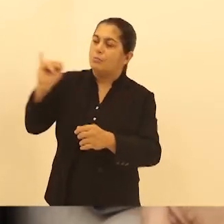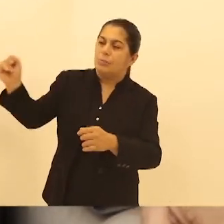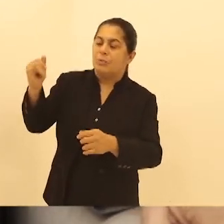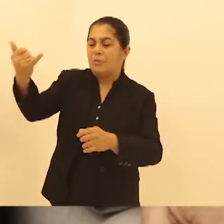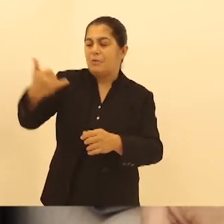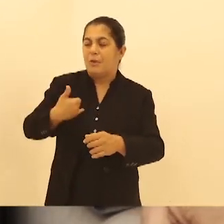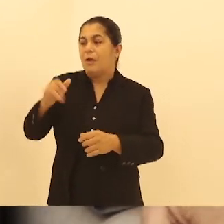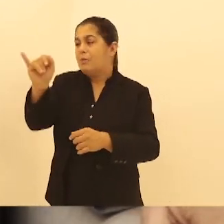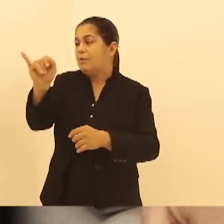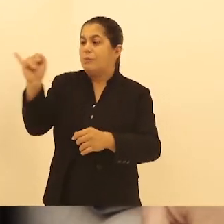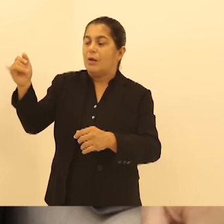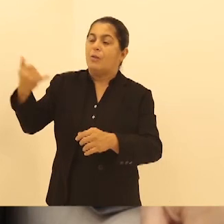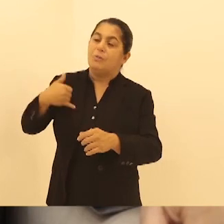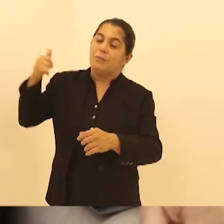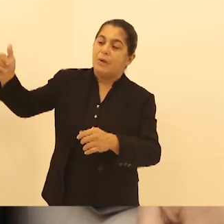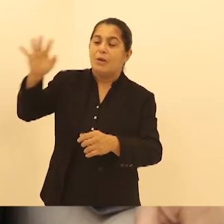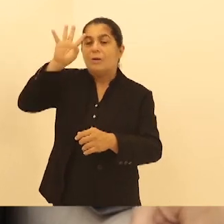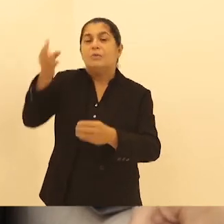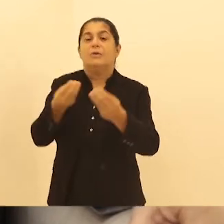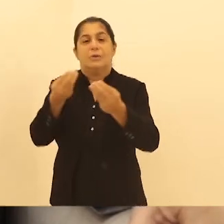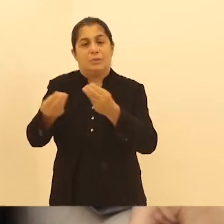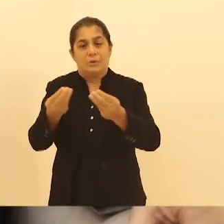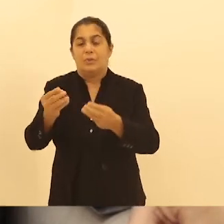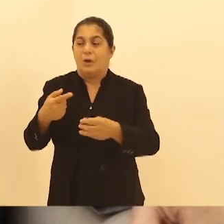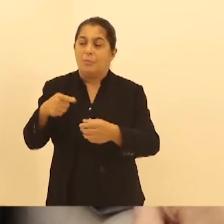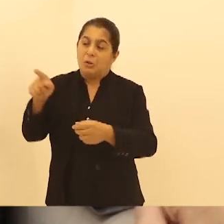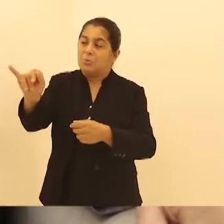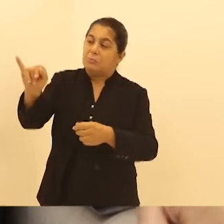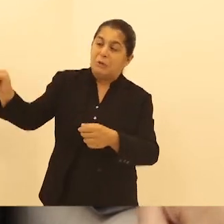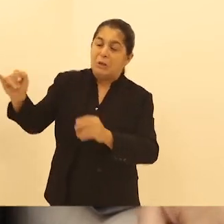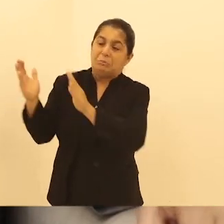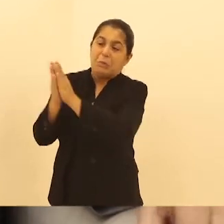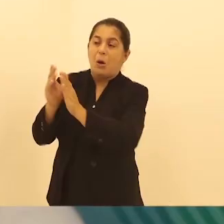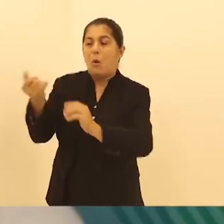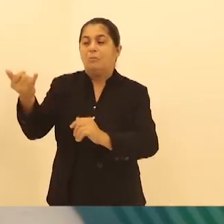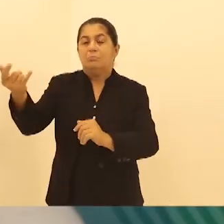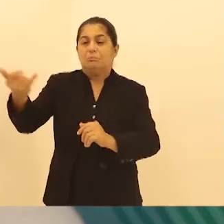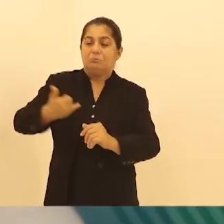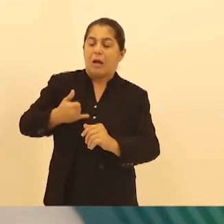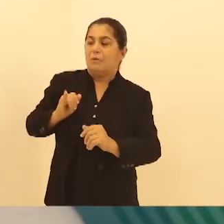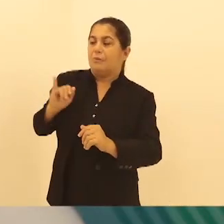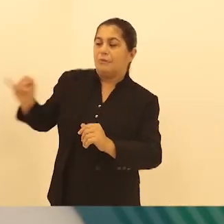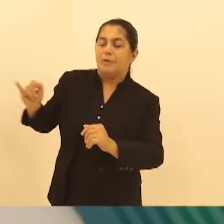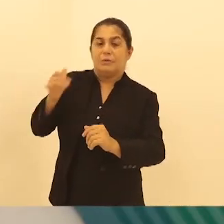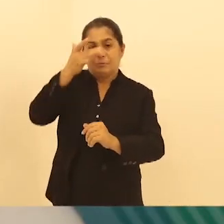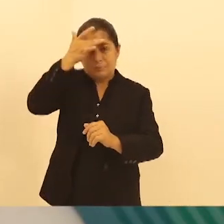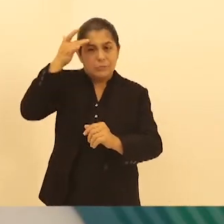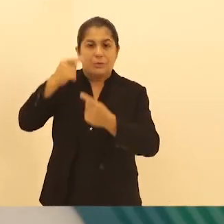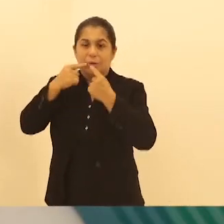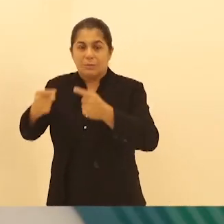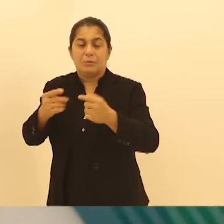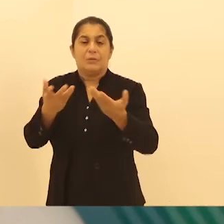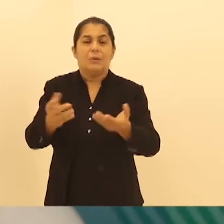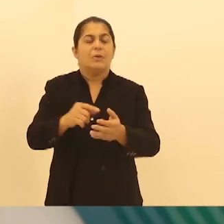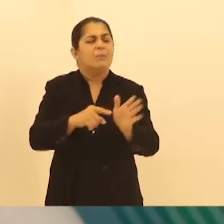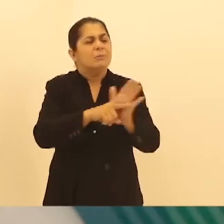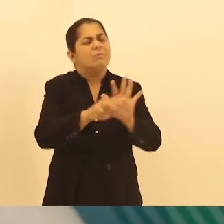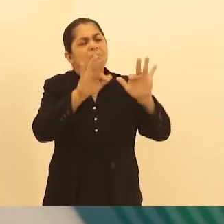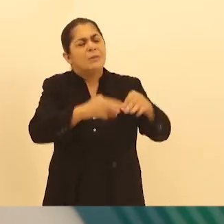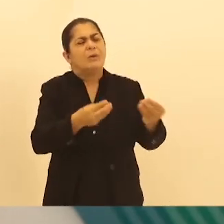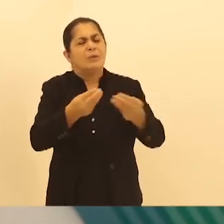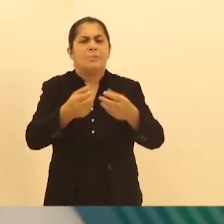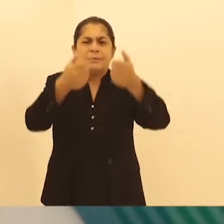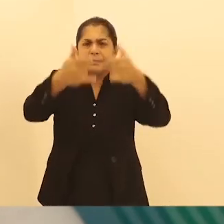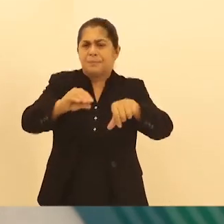a um manifestante qual foi a solução dada àquela sua manifestação procurada para finalizar nossa entrevista gostaria que o senhor explicasse